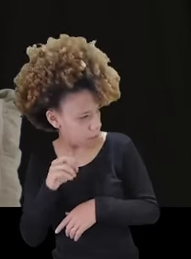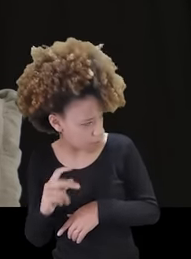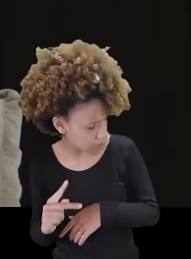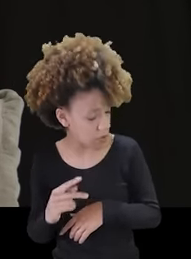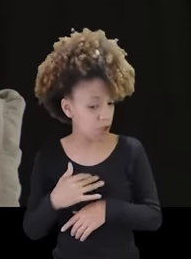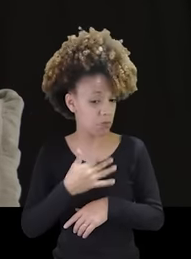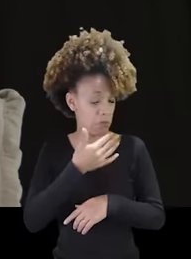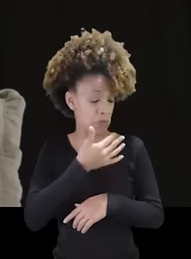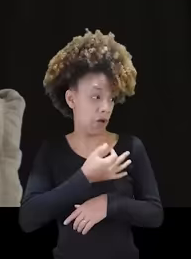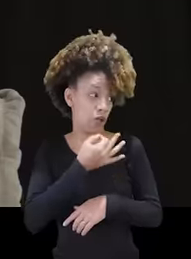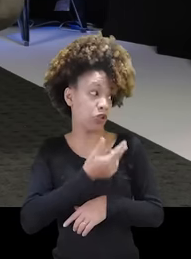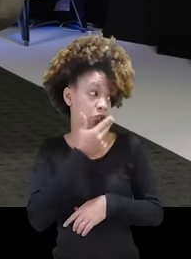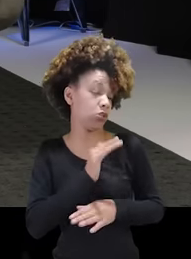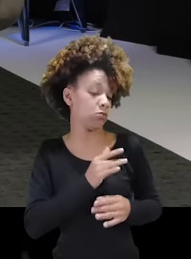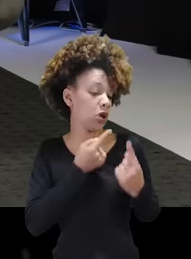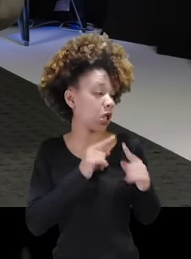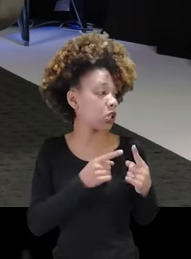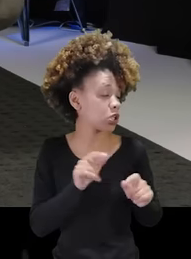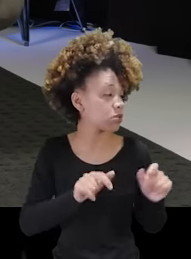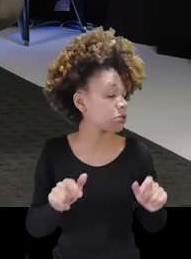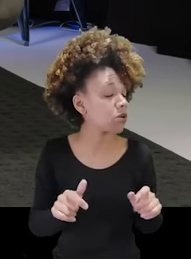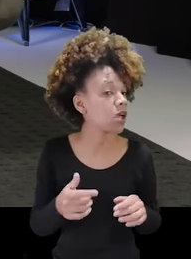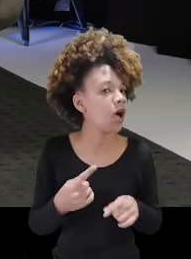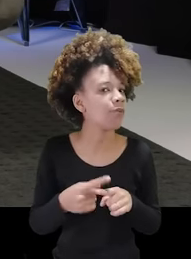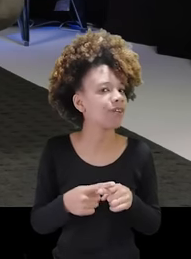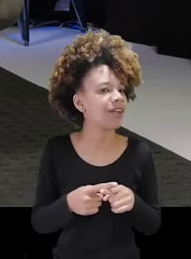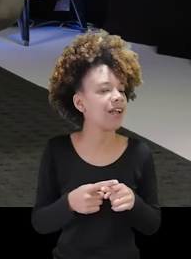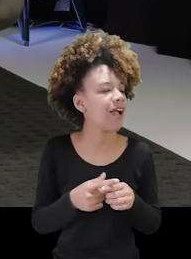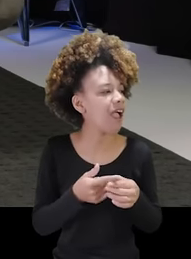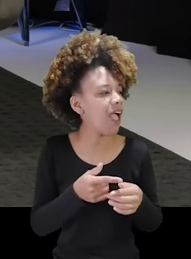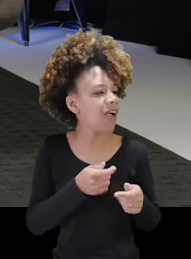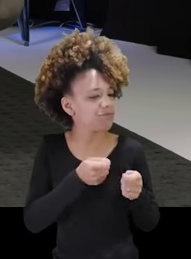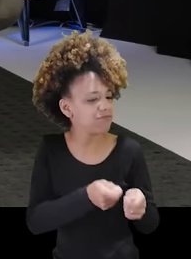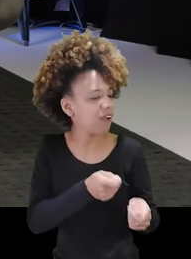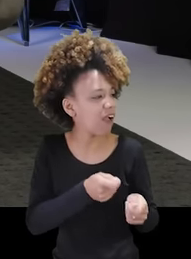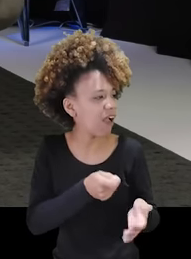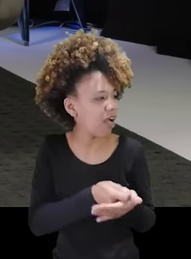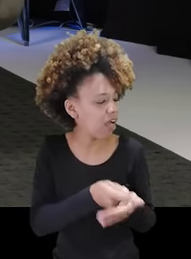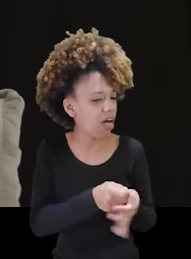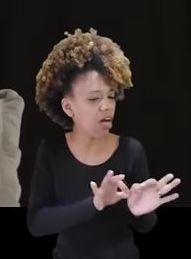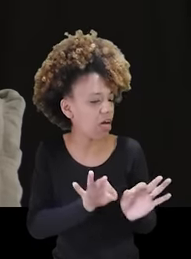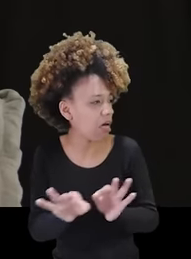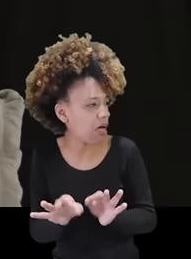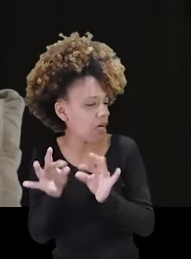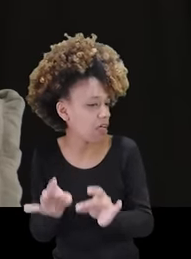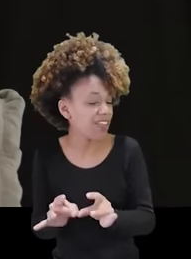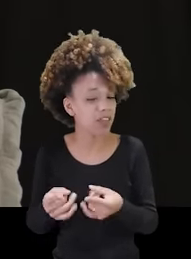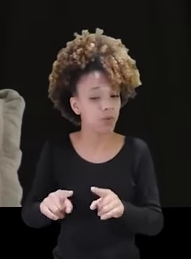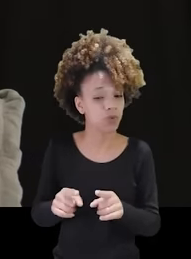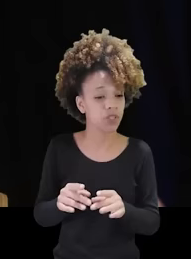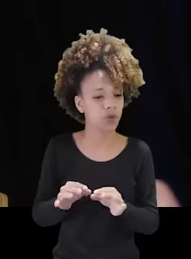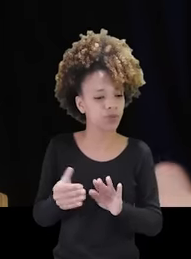criticam muito meu achismo né leva a crer que é porque é uma coisa muito fabricada e a música quando ela sai do orgânico ela perde um pouco